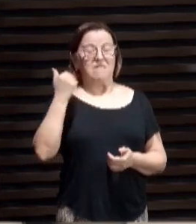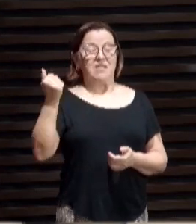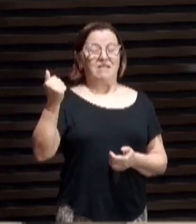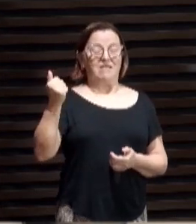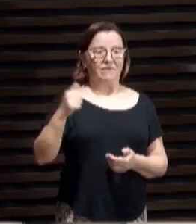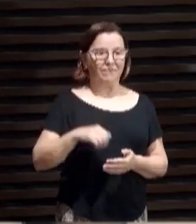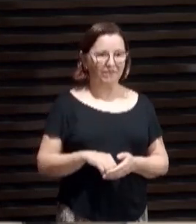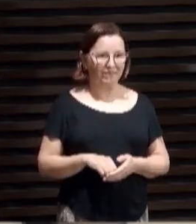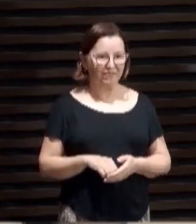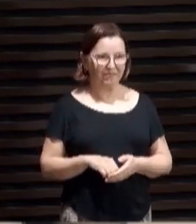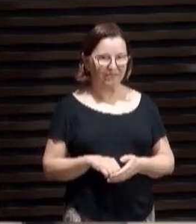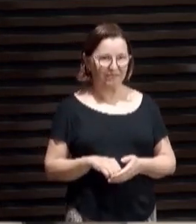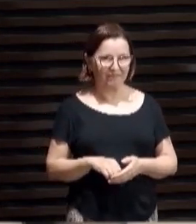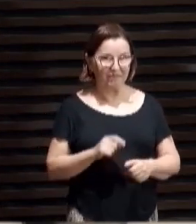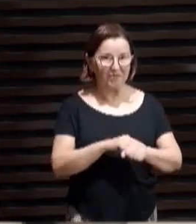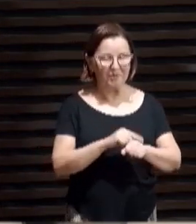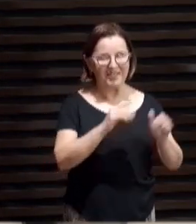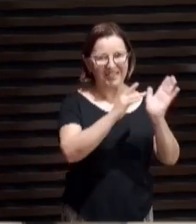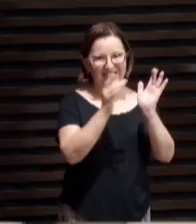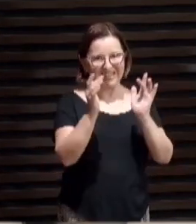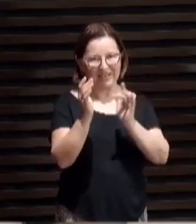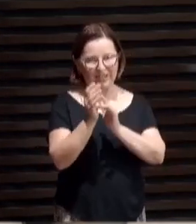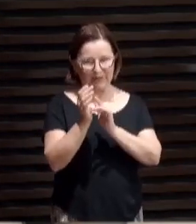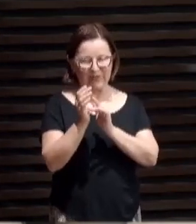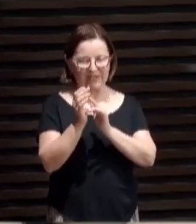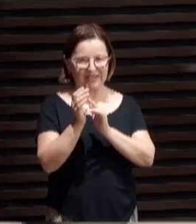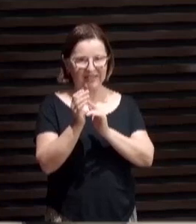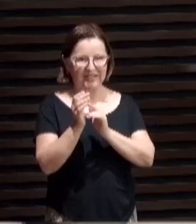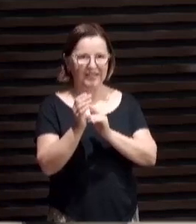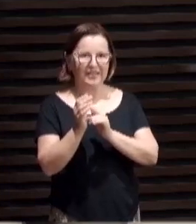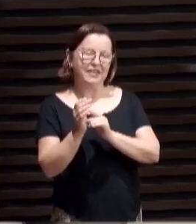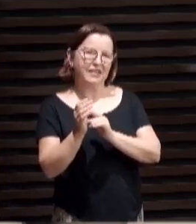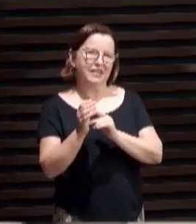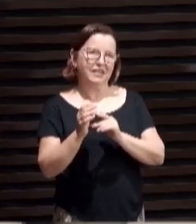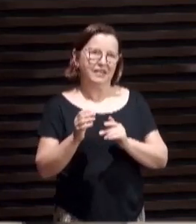Quando Jesus quis colocar o peso da hipocrisia, ele colocou